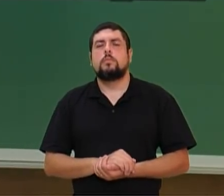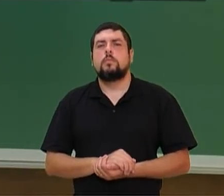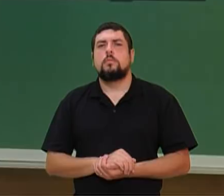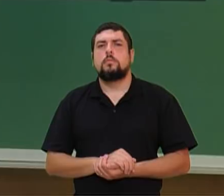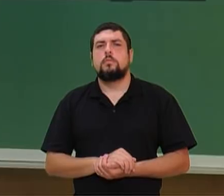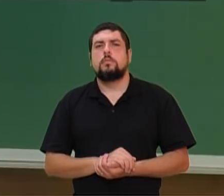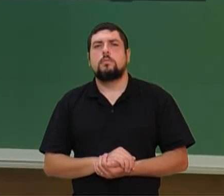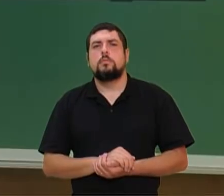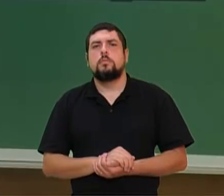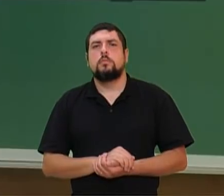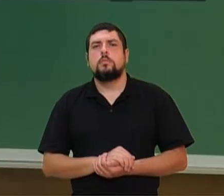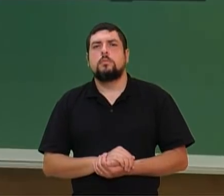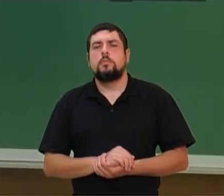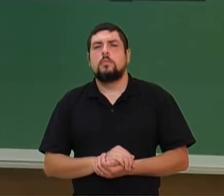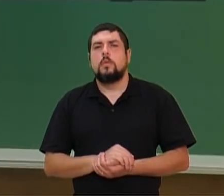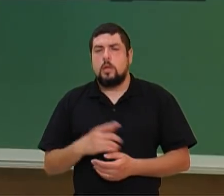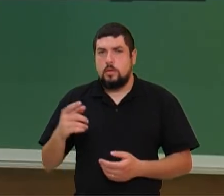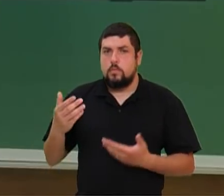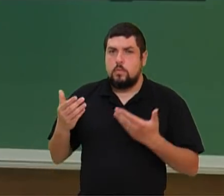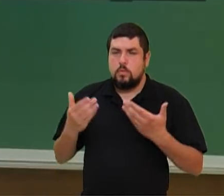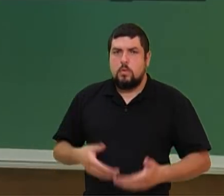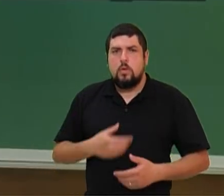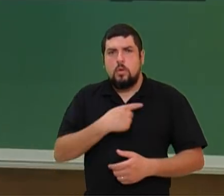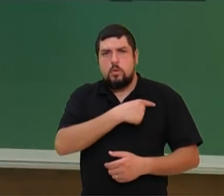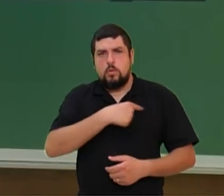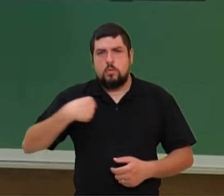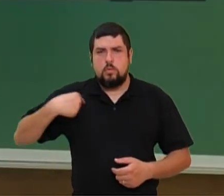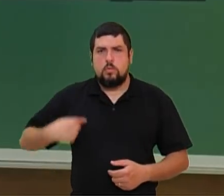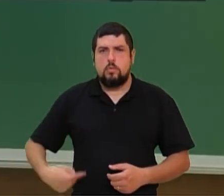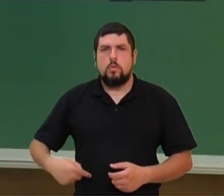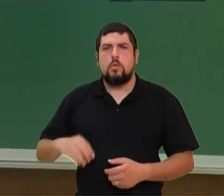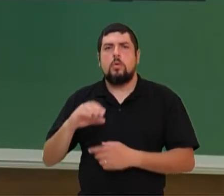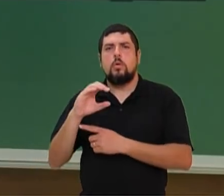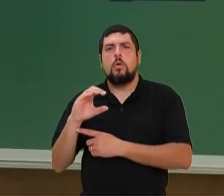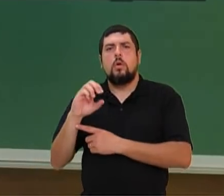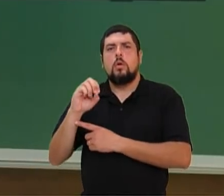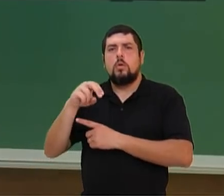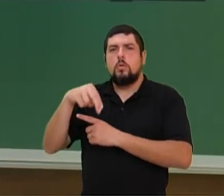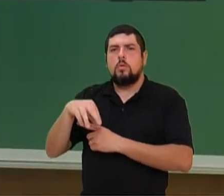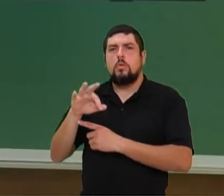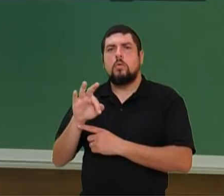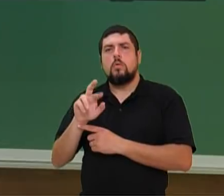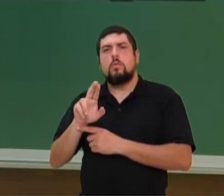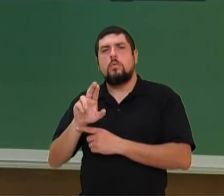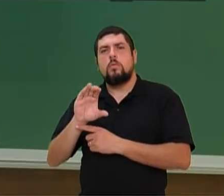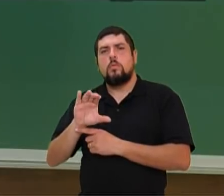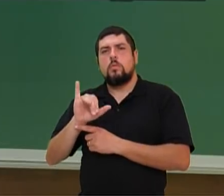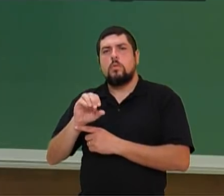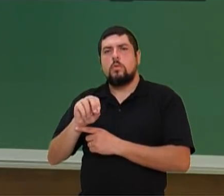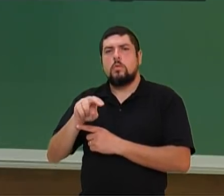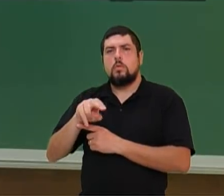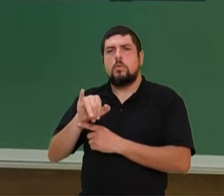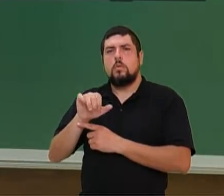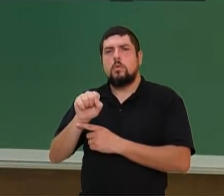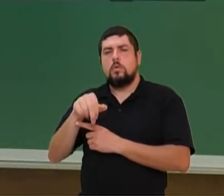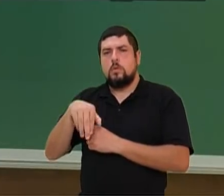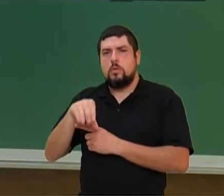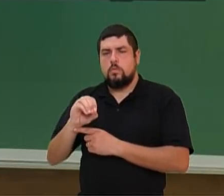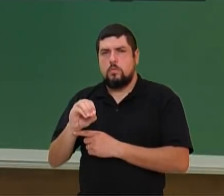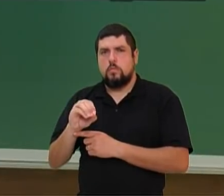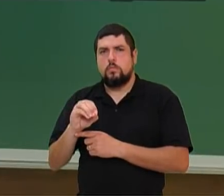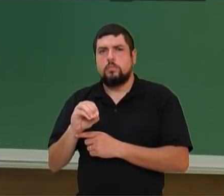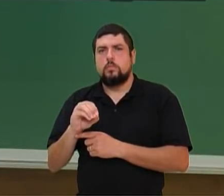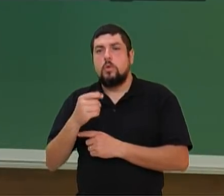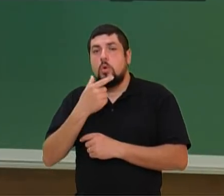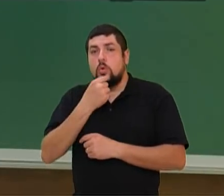religião uma das mais chinesas que nós temos seria o confucionismo. Tá? Uma das ideias fundamentais de Confúcio,